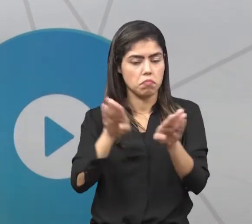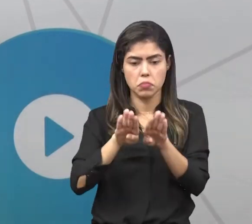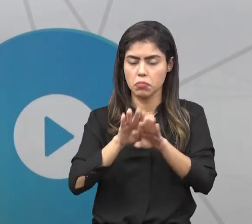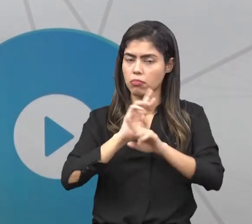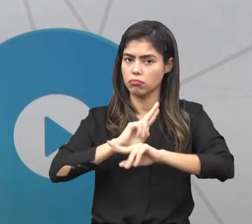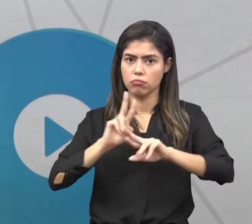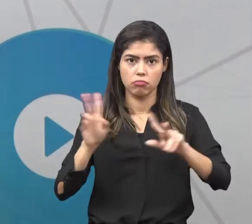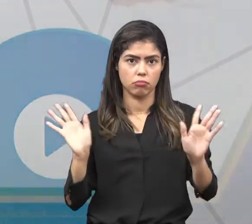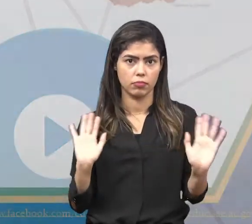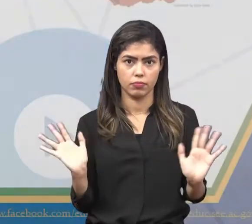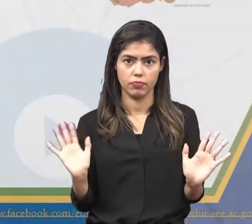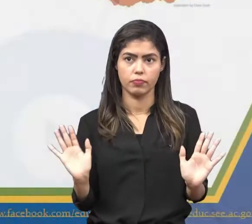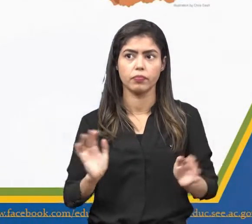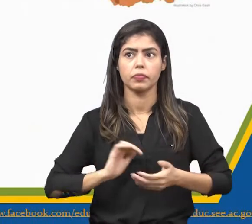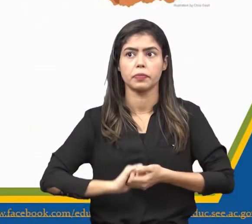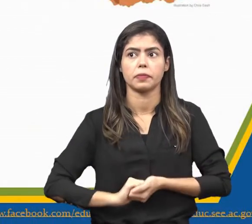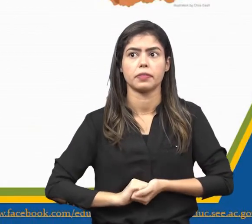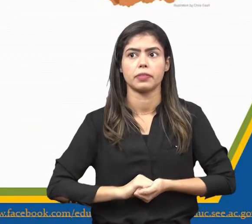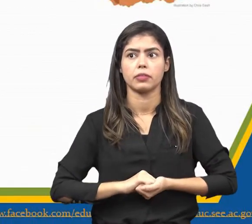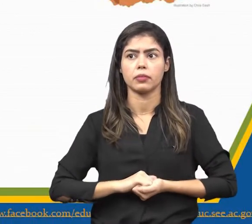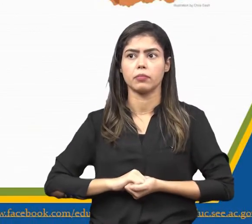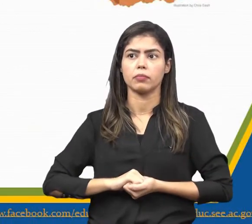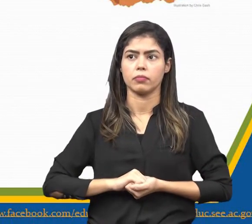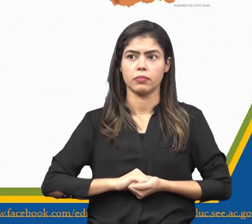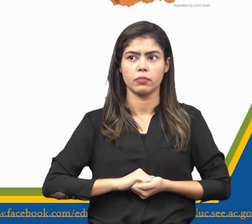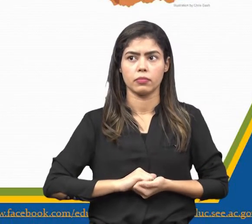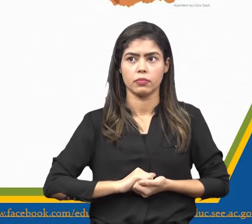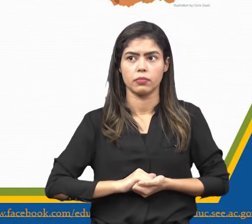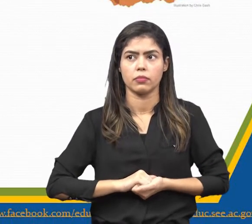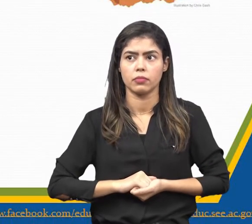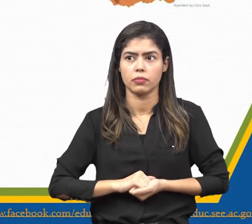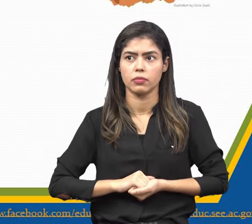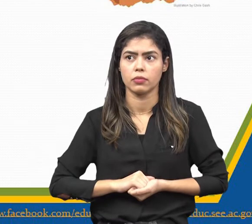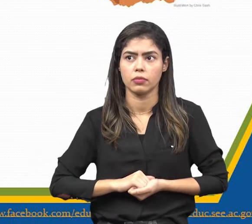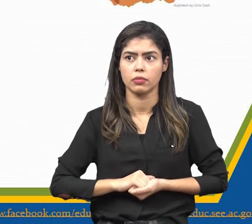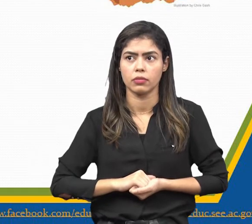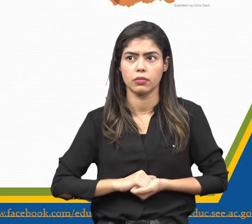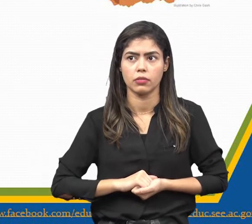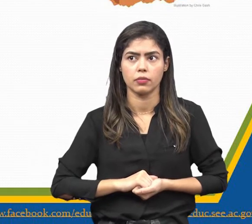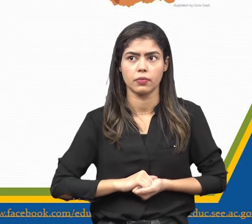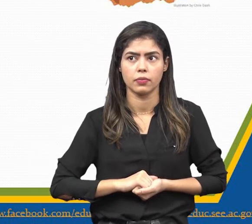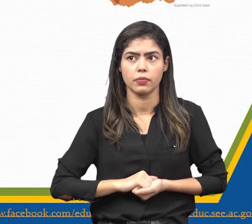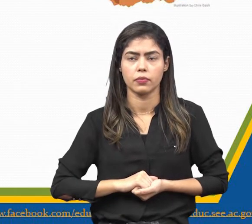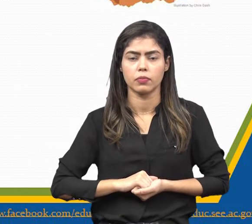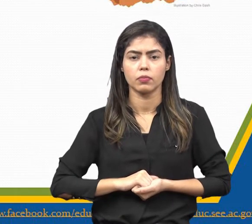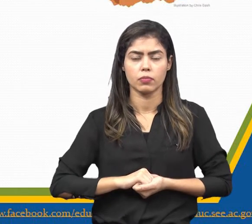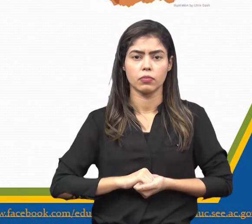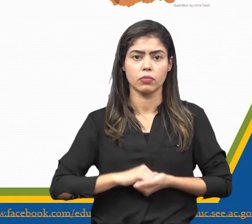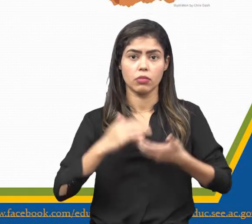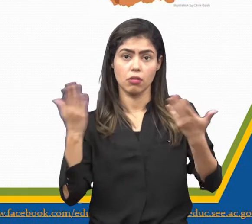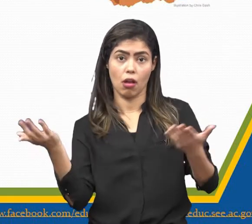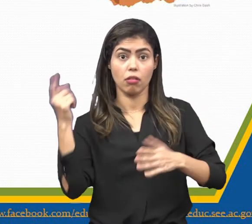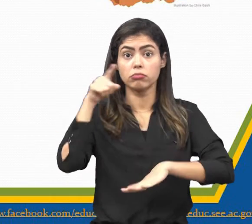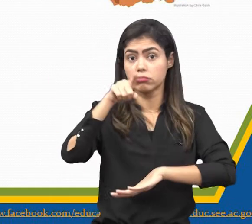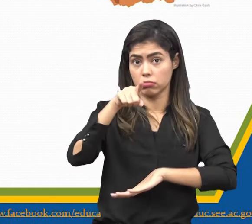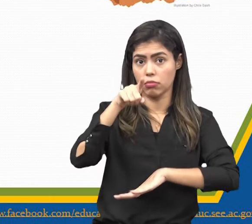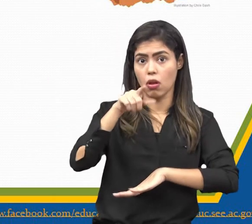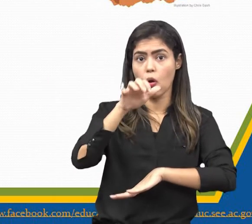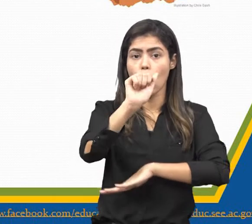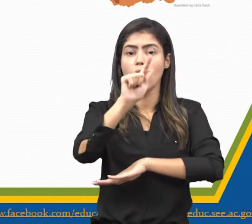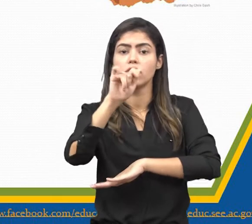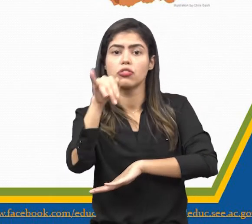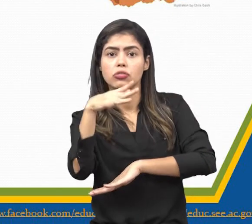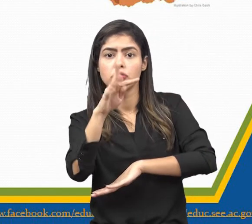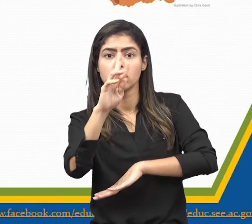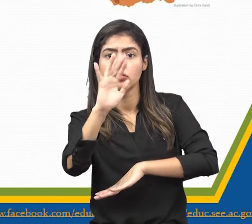tranquilo. The agent with whom I spoke was able to help me. Então, o agente com quem